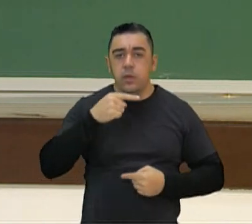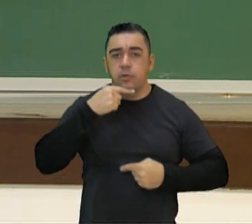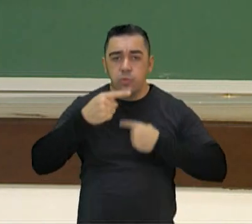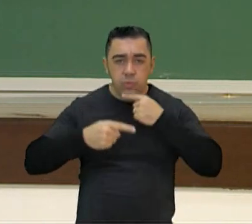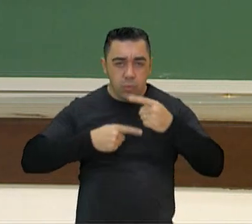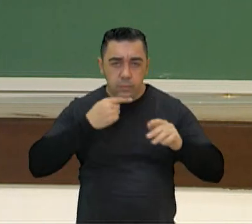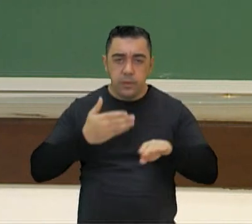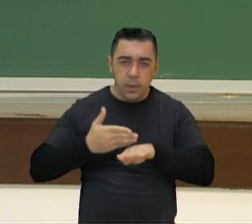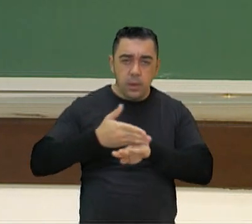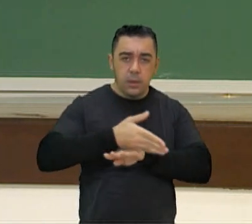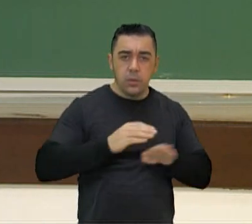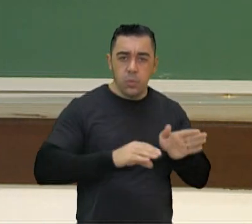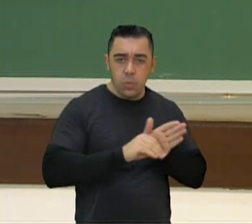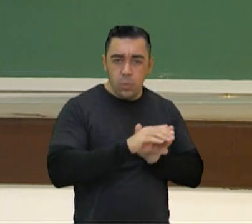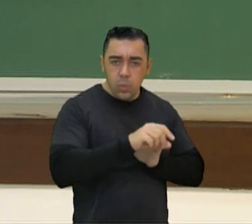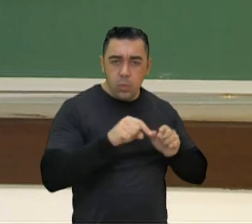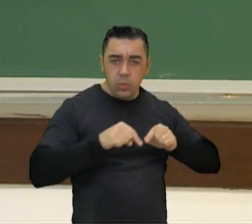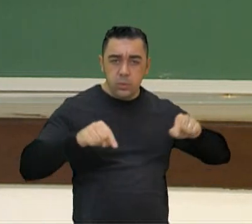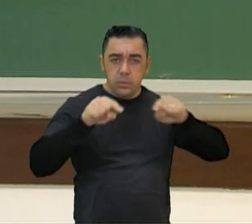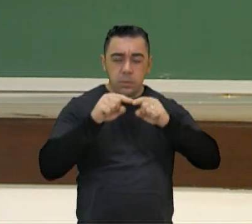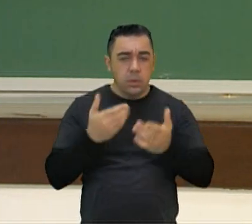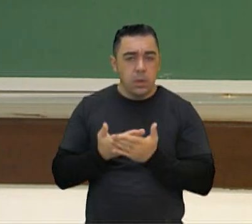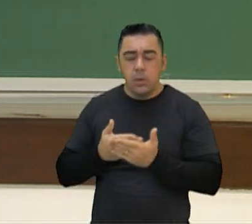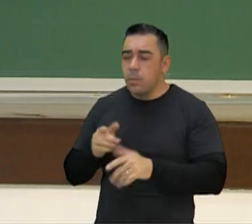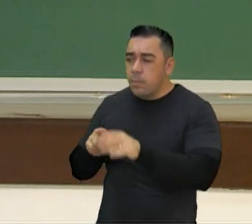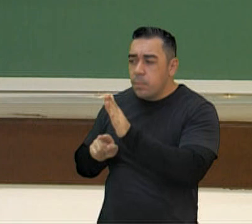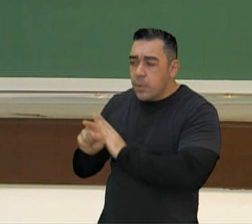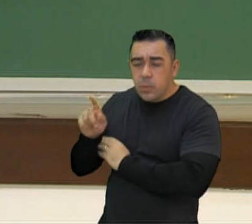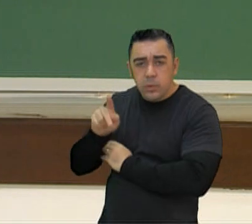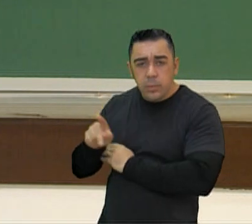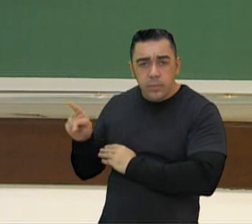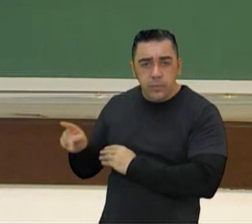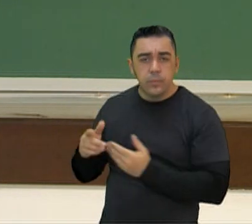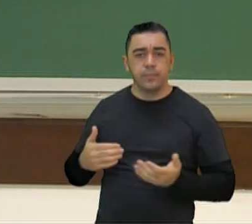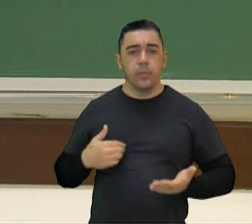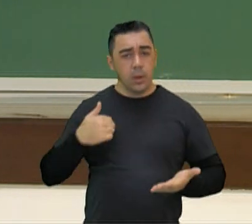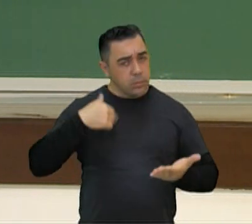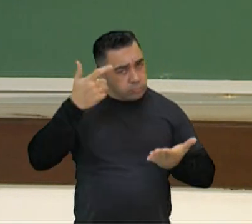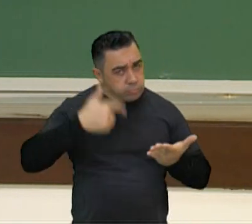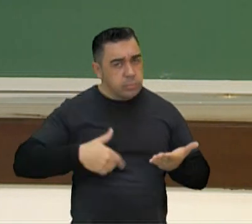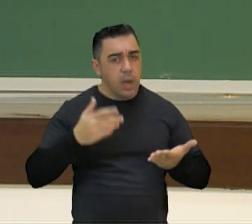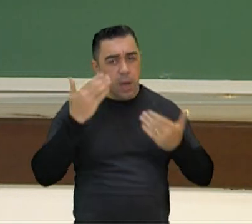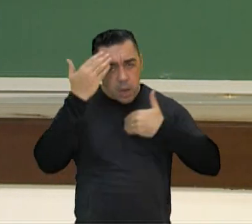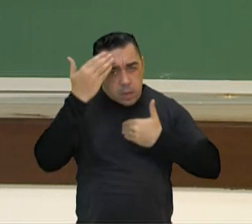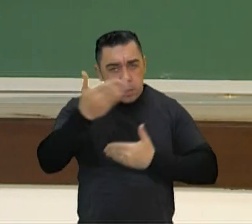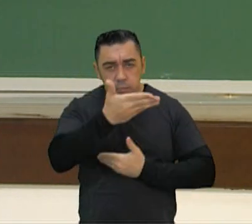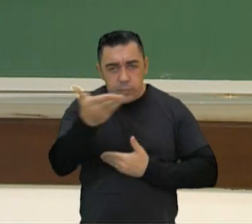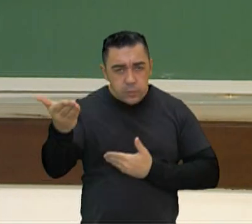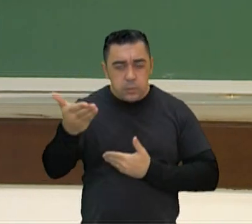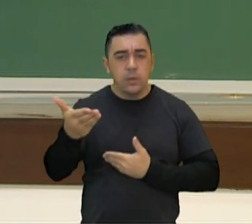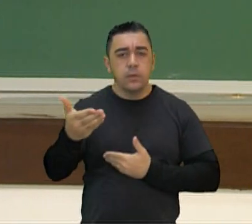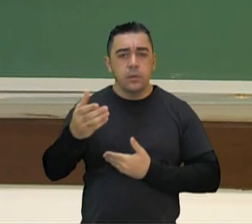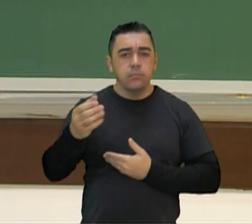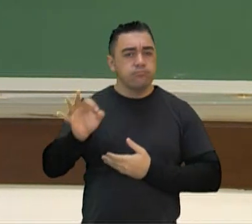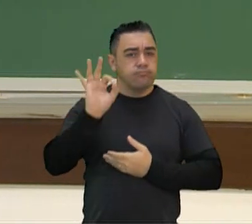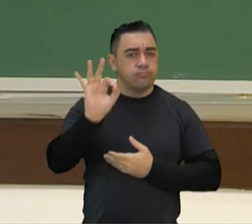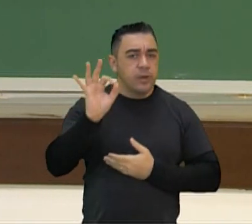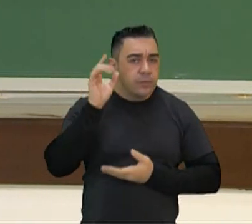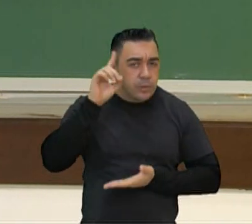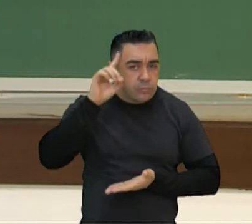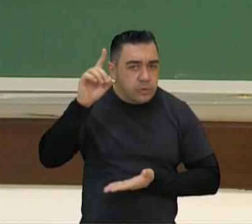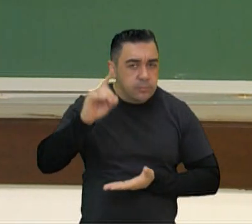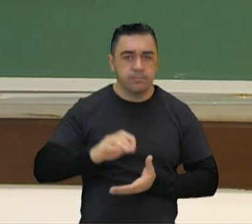sua sala de aula, consulte o seu professor. O professor agradece aí a presença de vocês. Um ótimo dia!